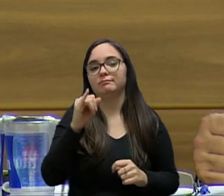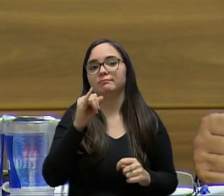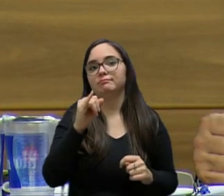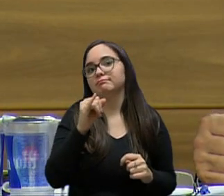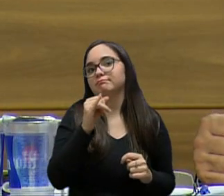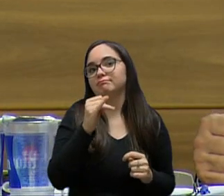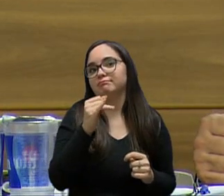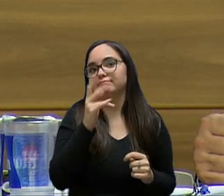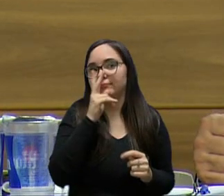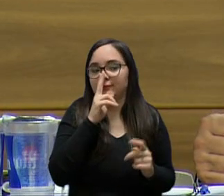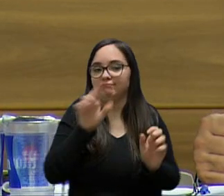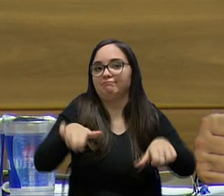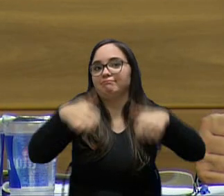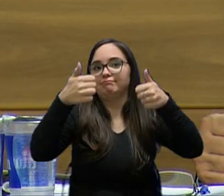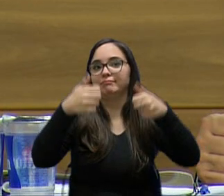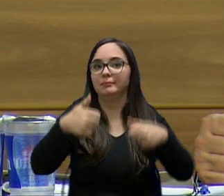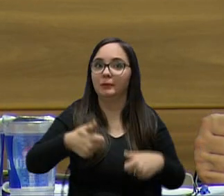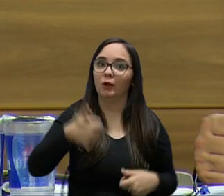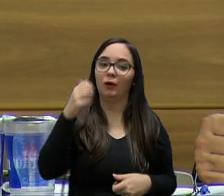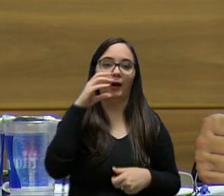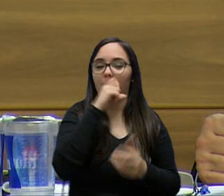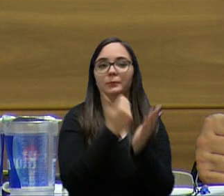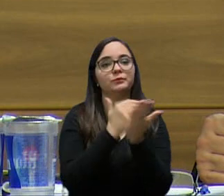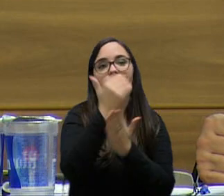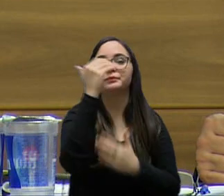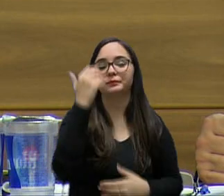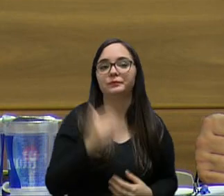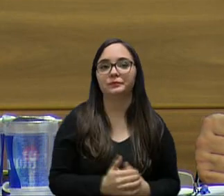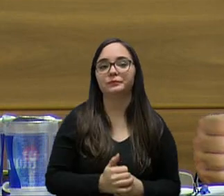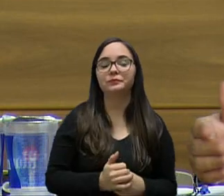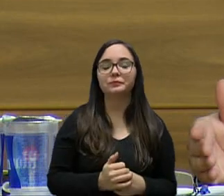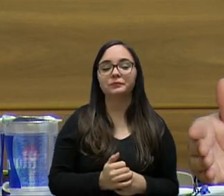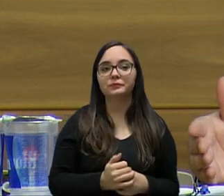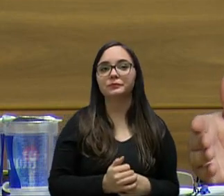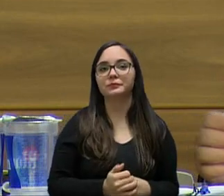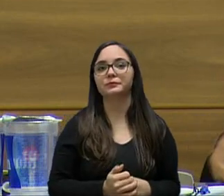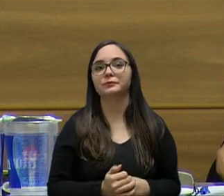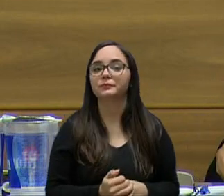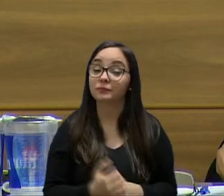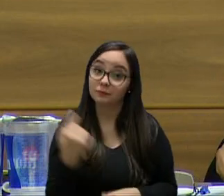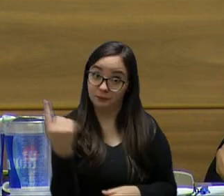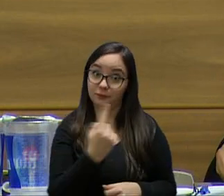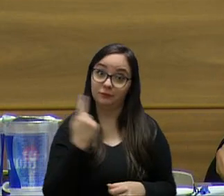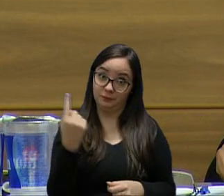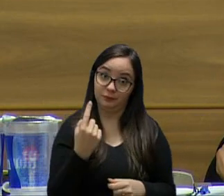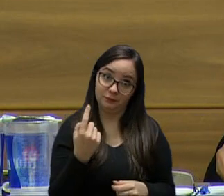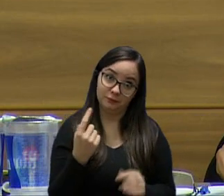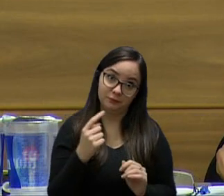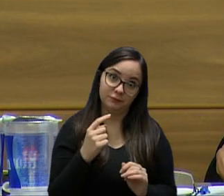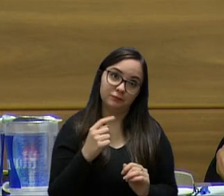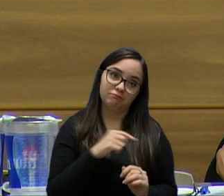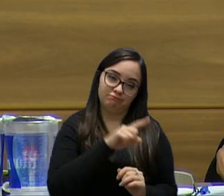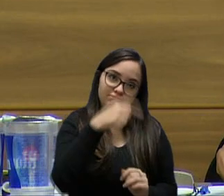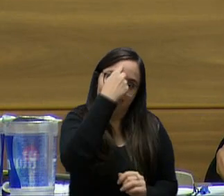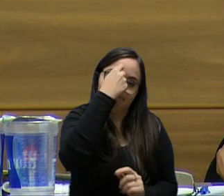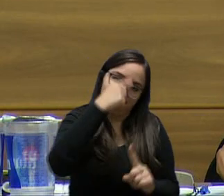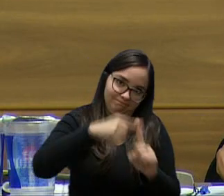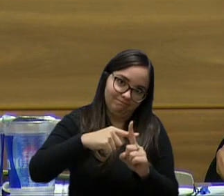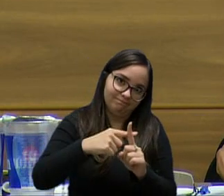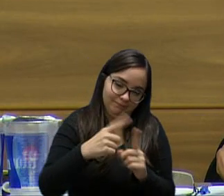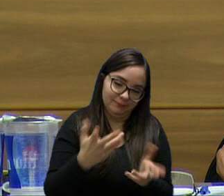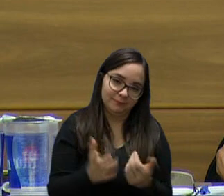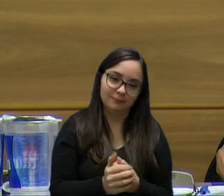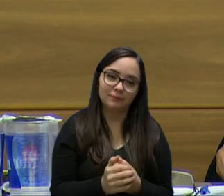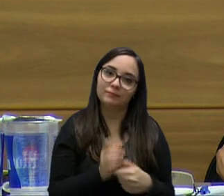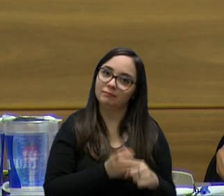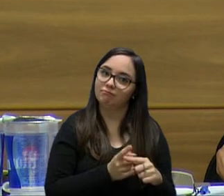se ela vai se comportar de uma maneira bastante agressiva no sentido da própria recuperação nós acredito somos positivos nessa